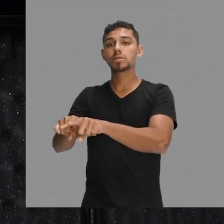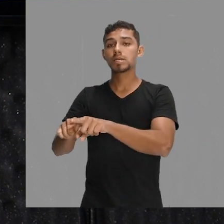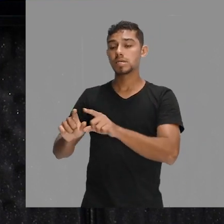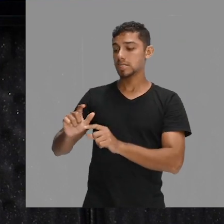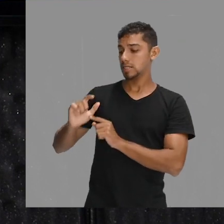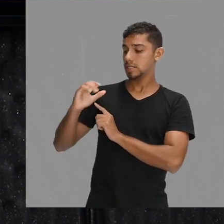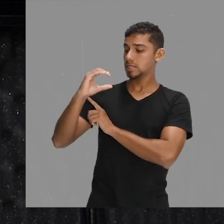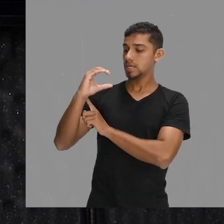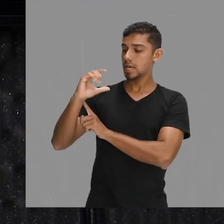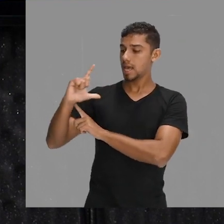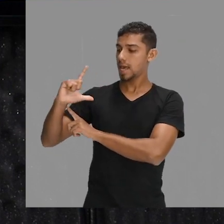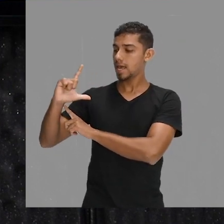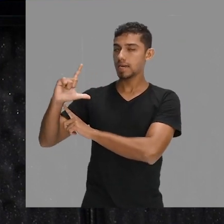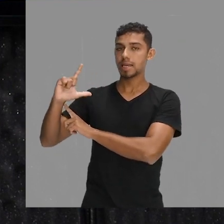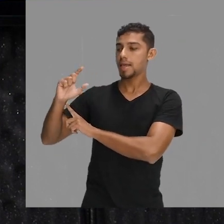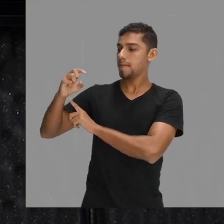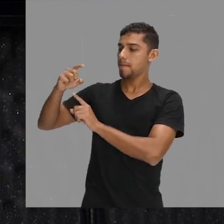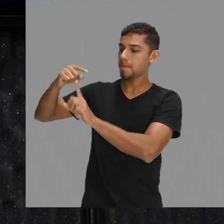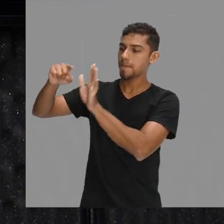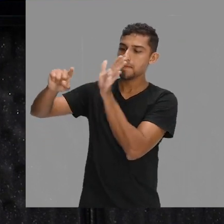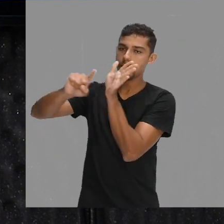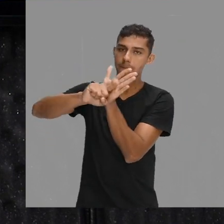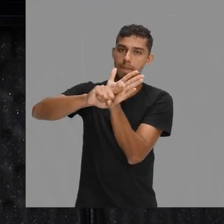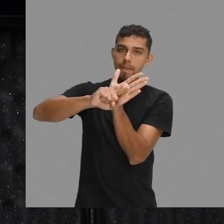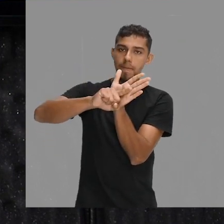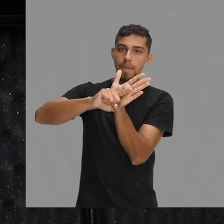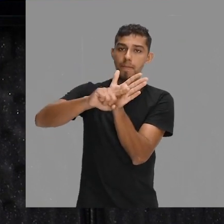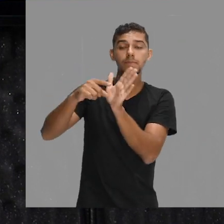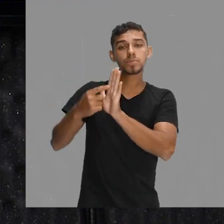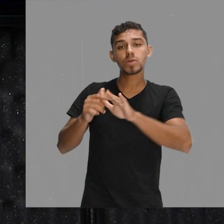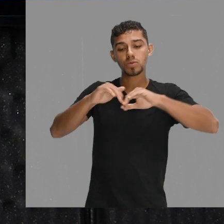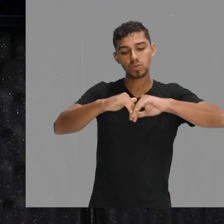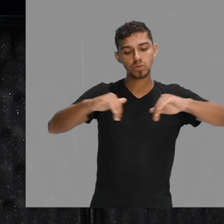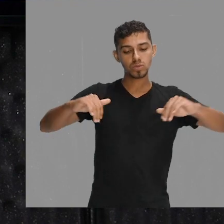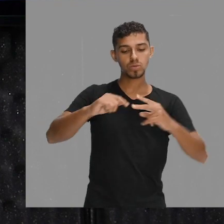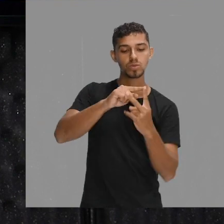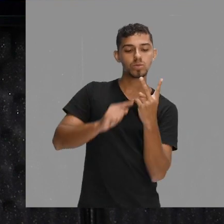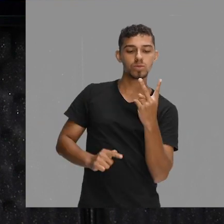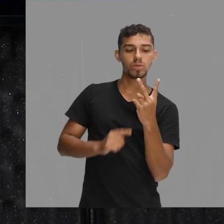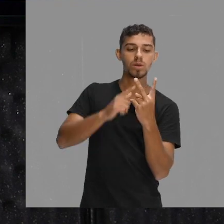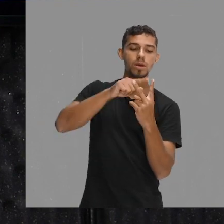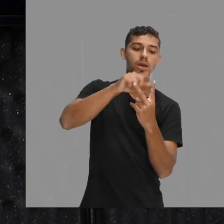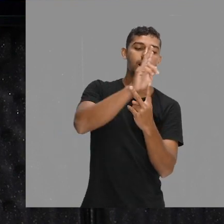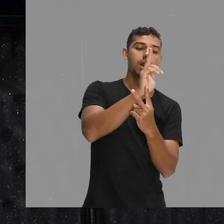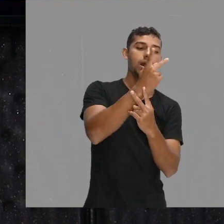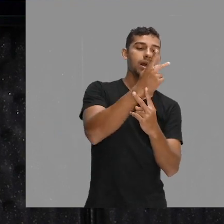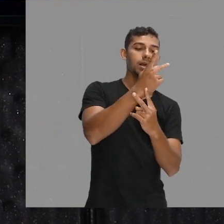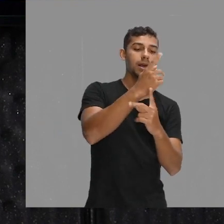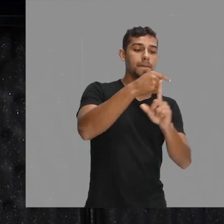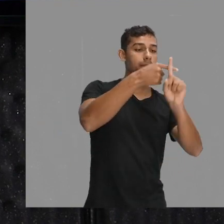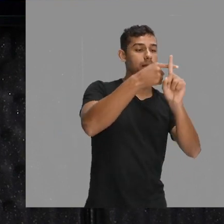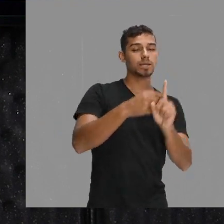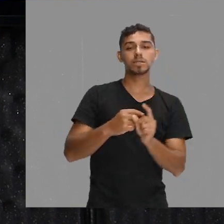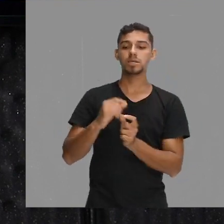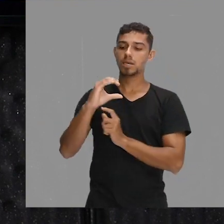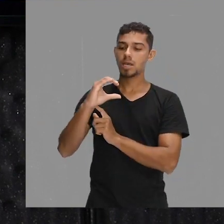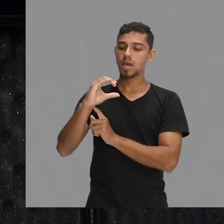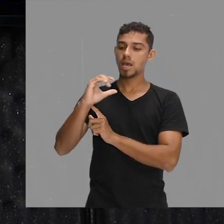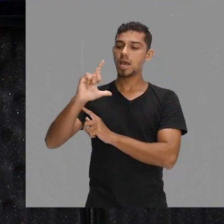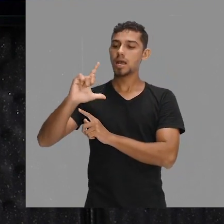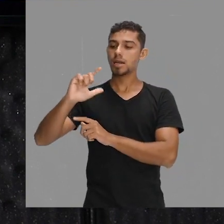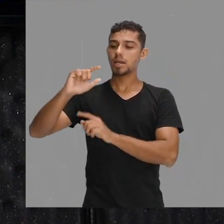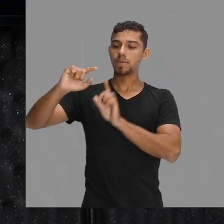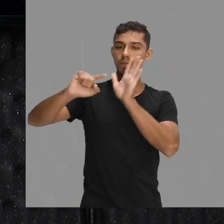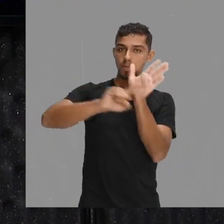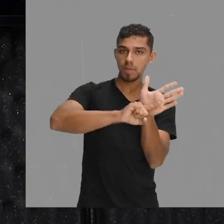o HCl vai originar duas partículas, H+ e Cl-.